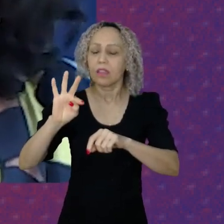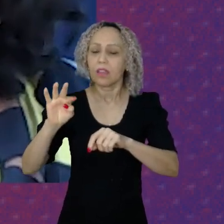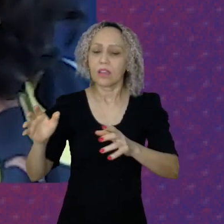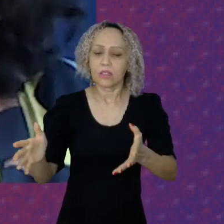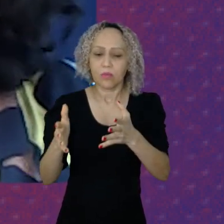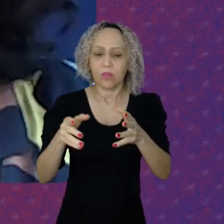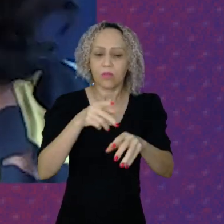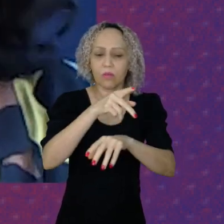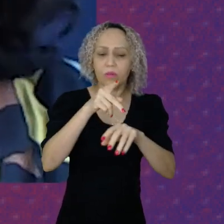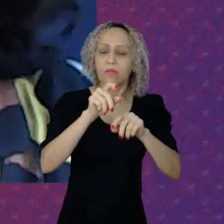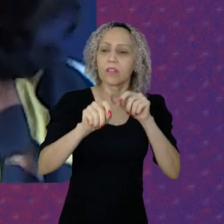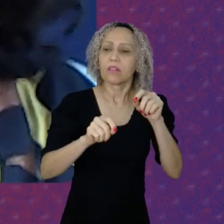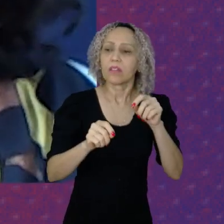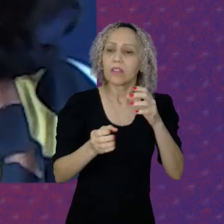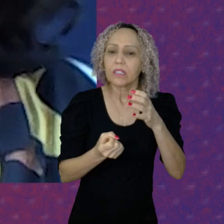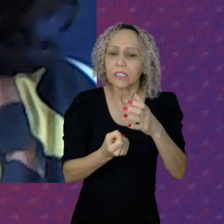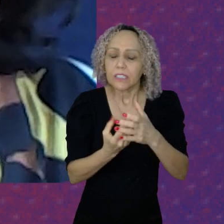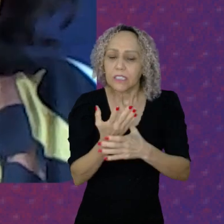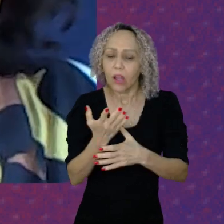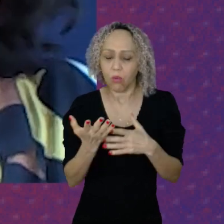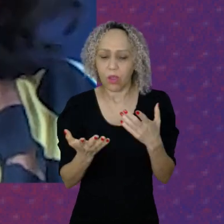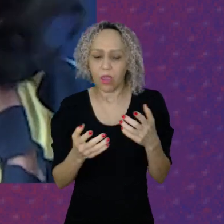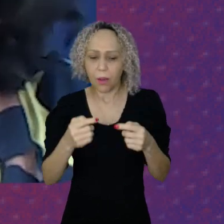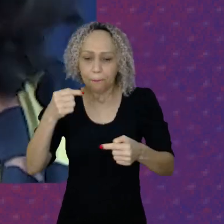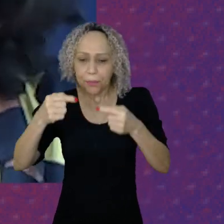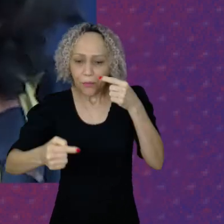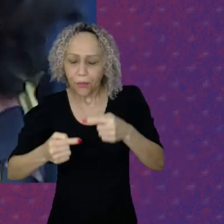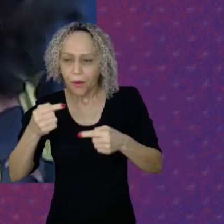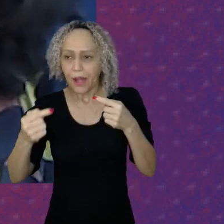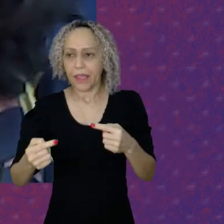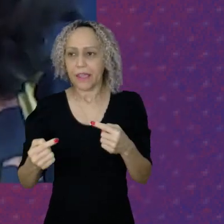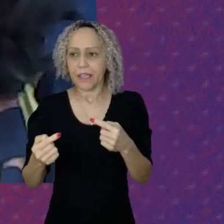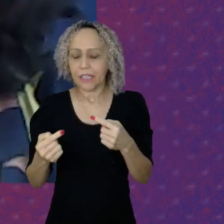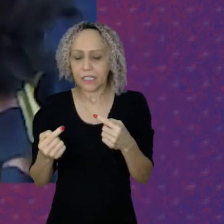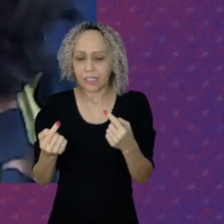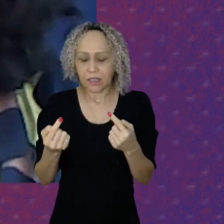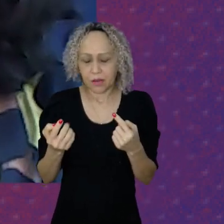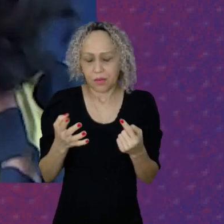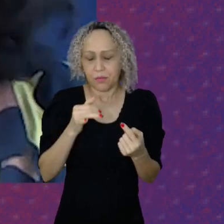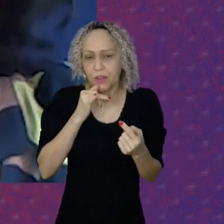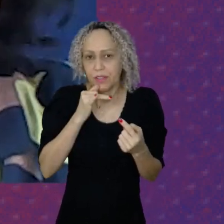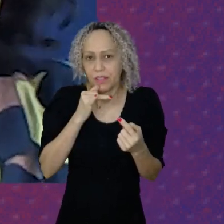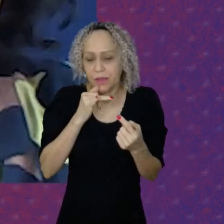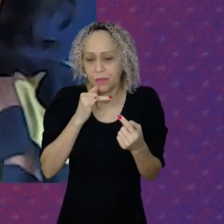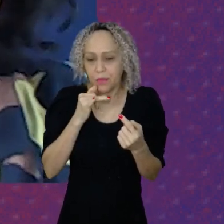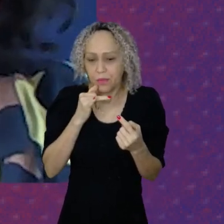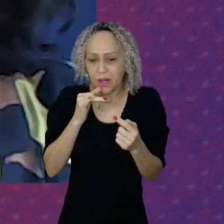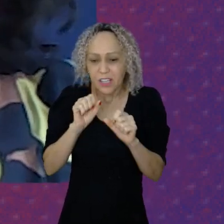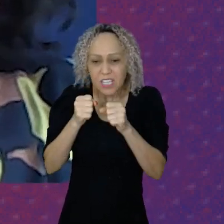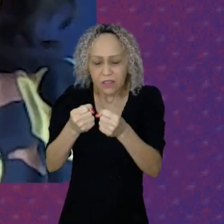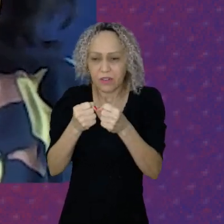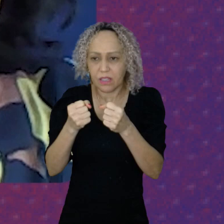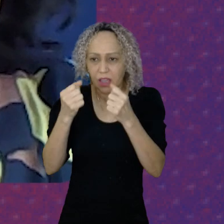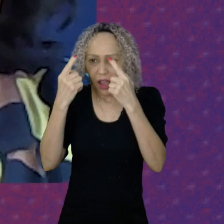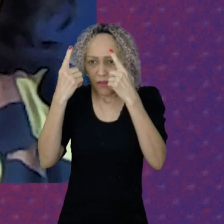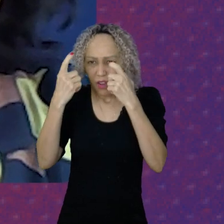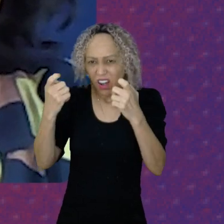à violência e de punição à agressão no ambiente de trabalho. Tá?